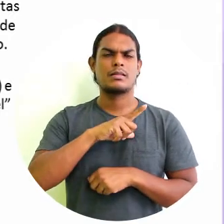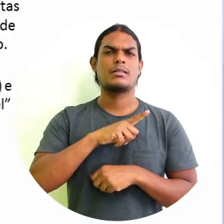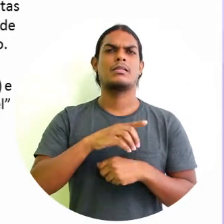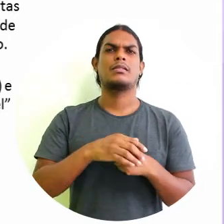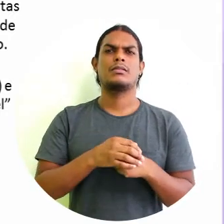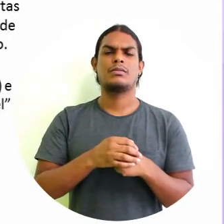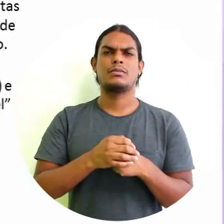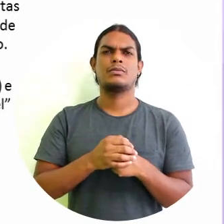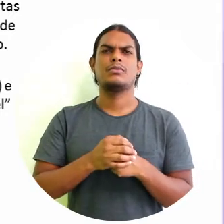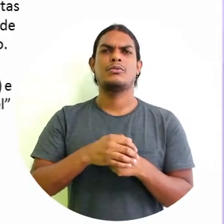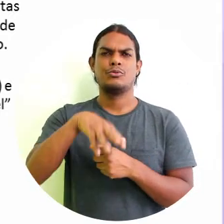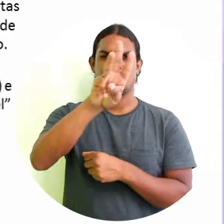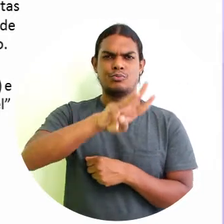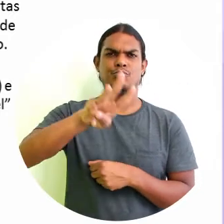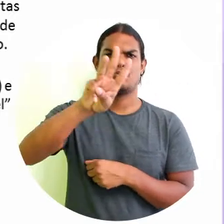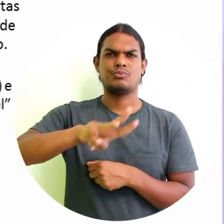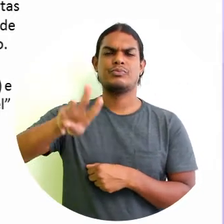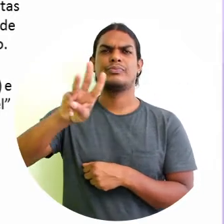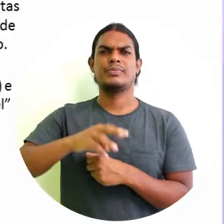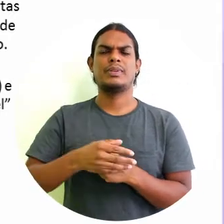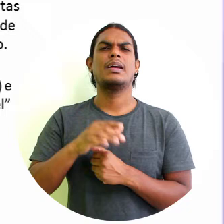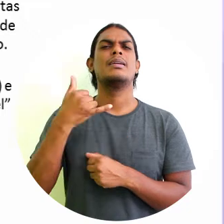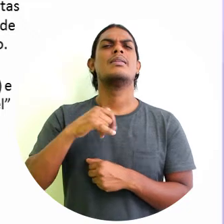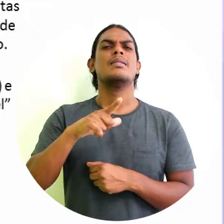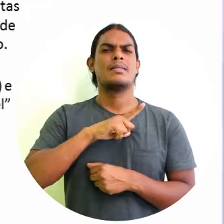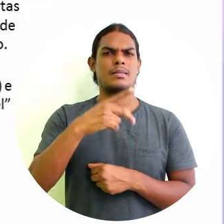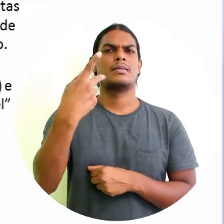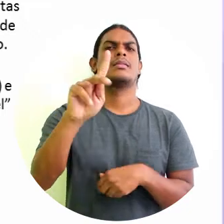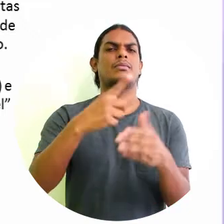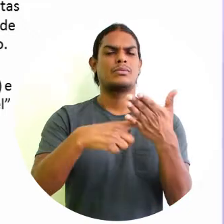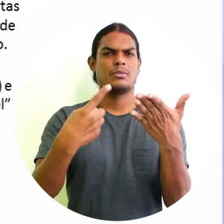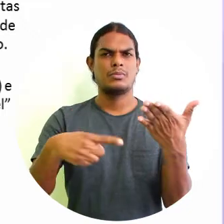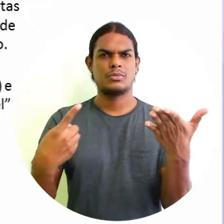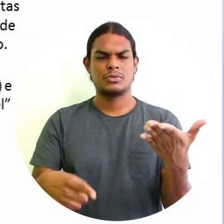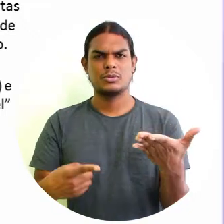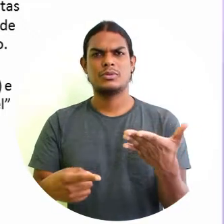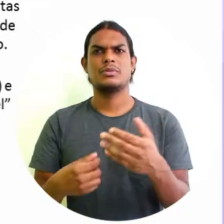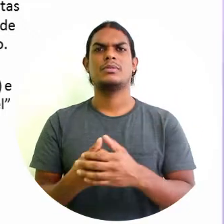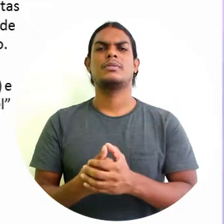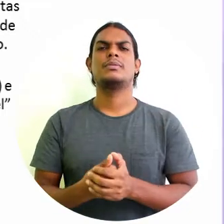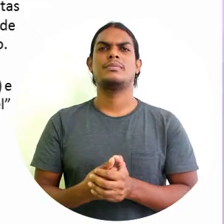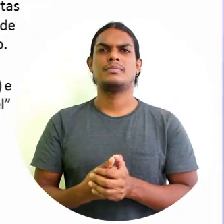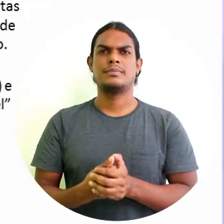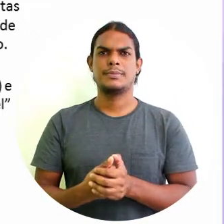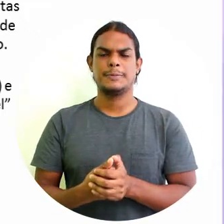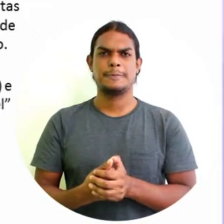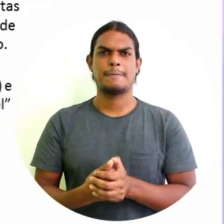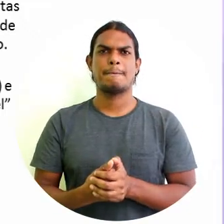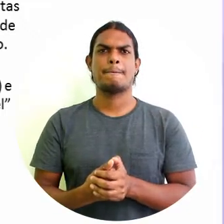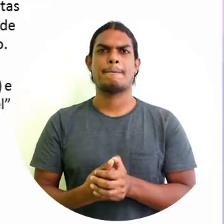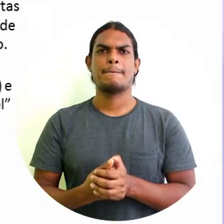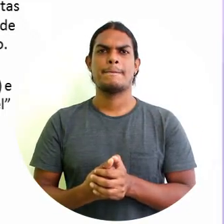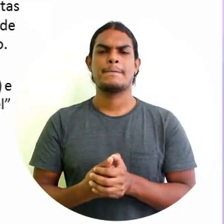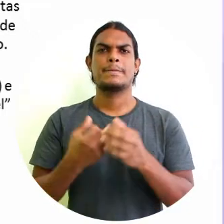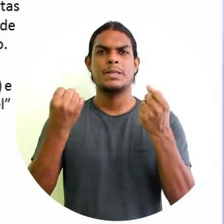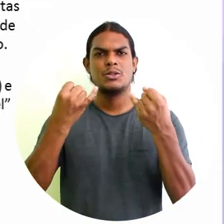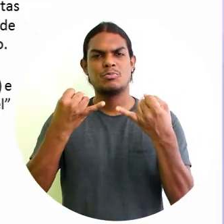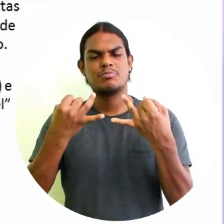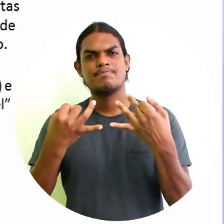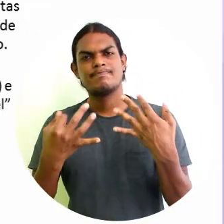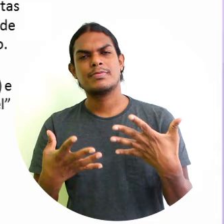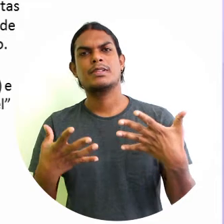família mantém até hoje, que está lá no caderno, a referência, falando um pouco de quem foi